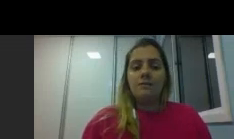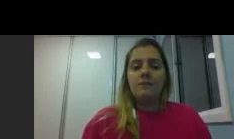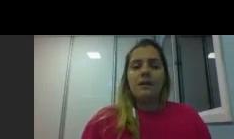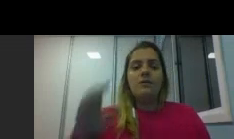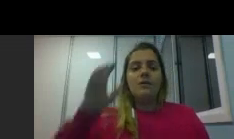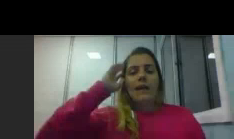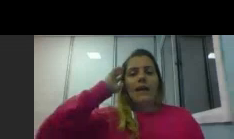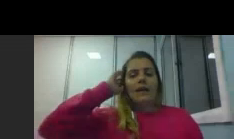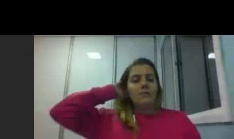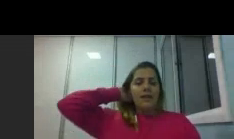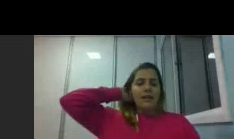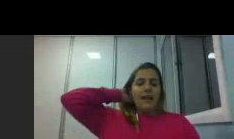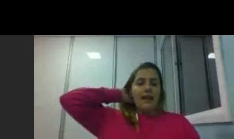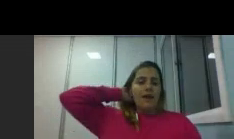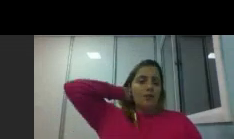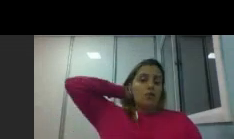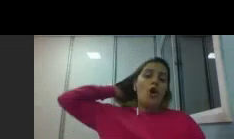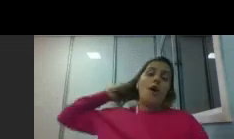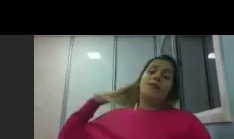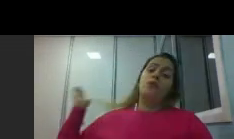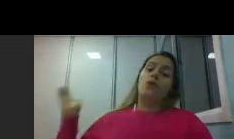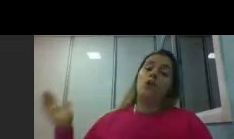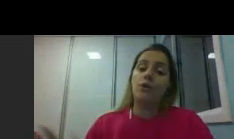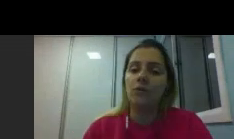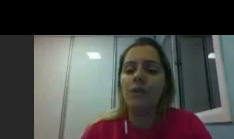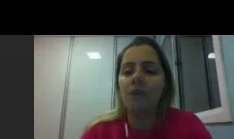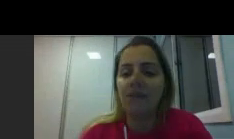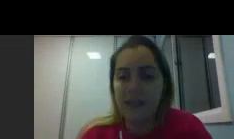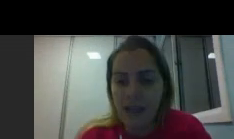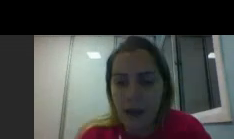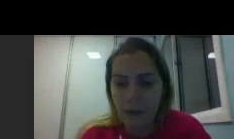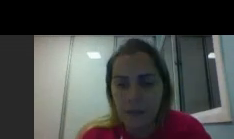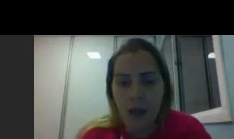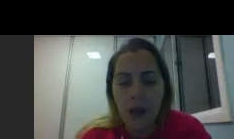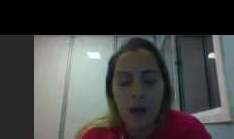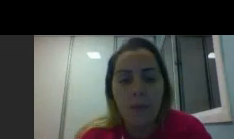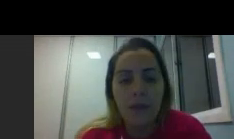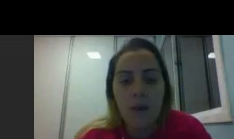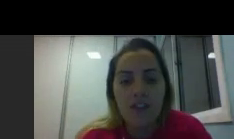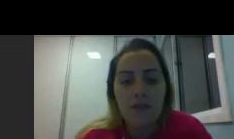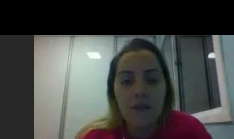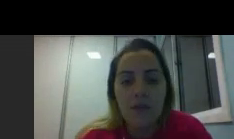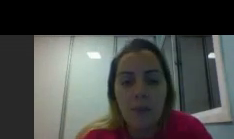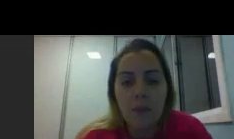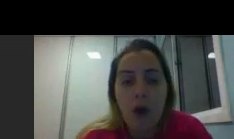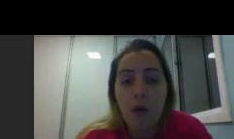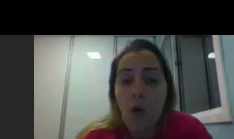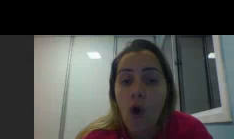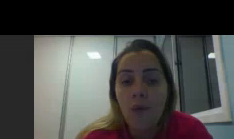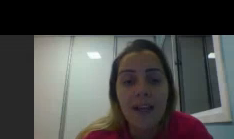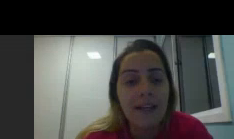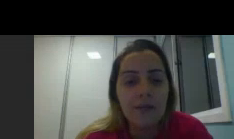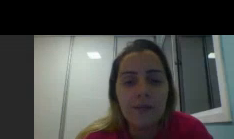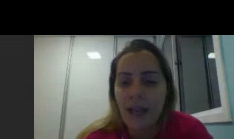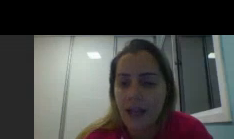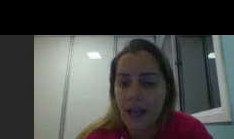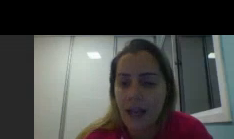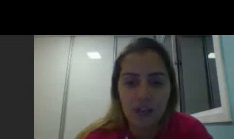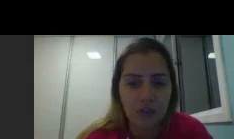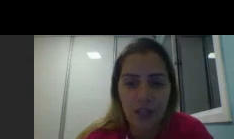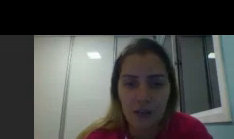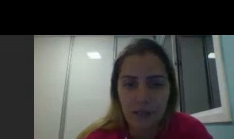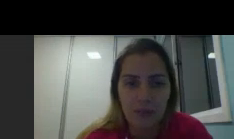O, no caso, ele é o doador universal? Porque o indivíduo tipo O, como ele